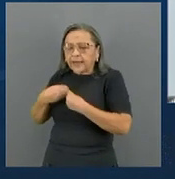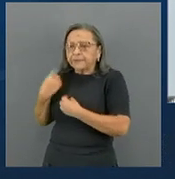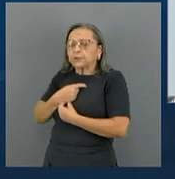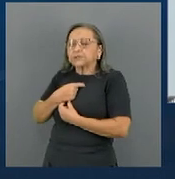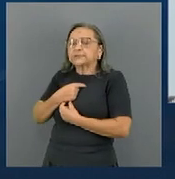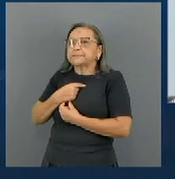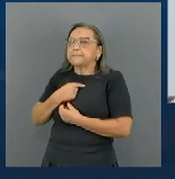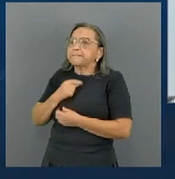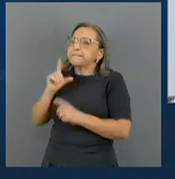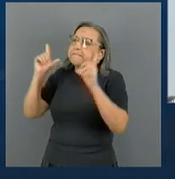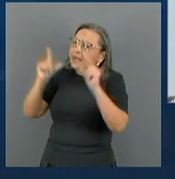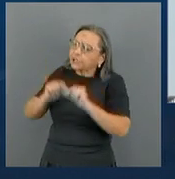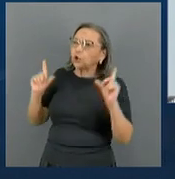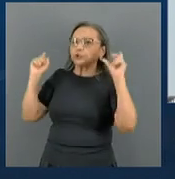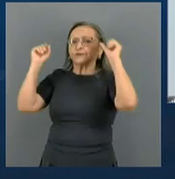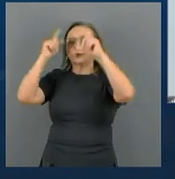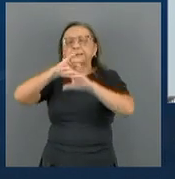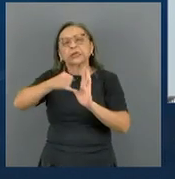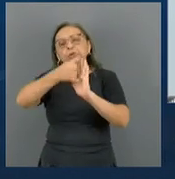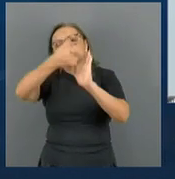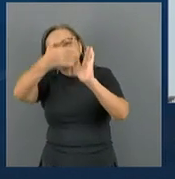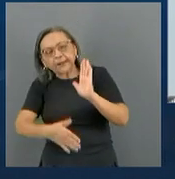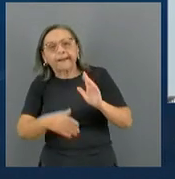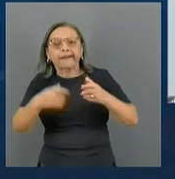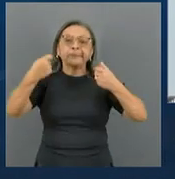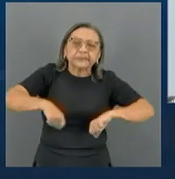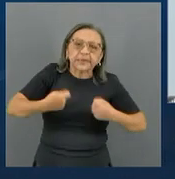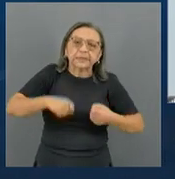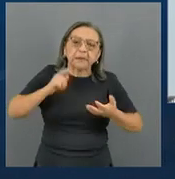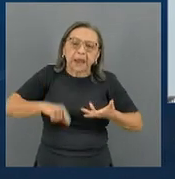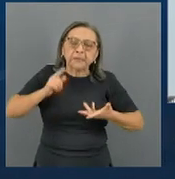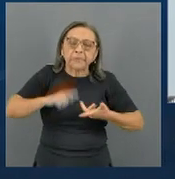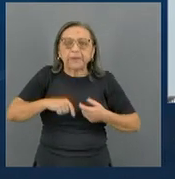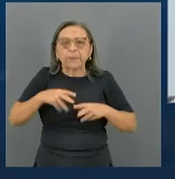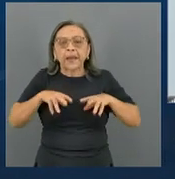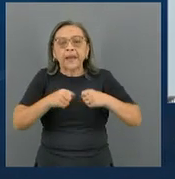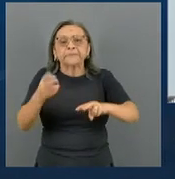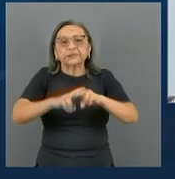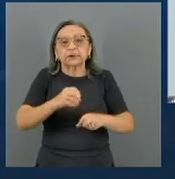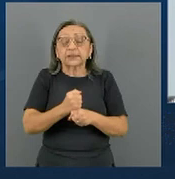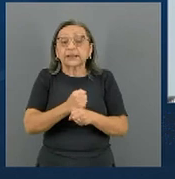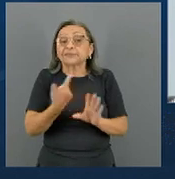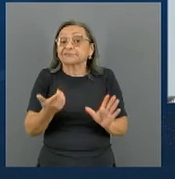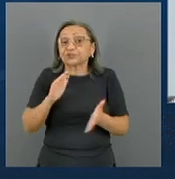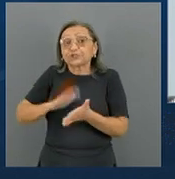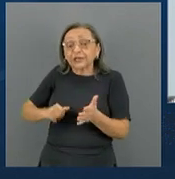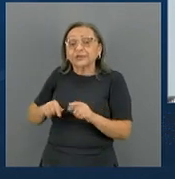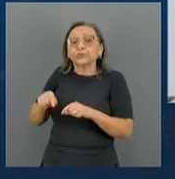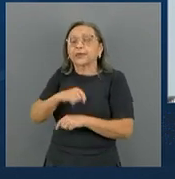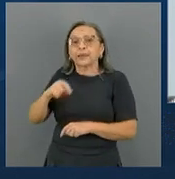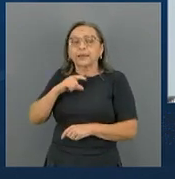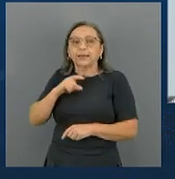dificuldade menor a justificar a necessidade de uma prisão cautelar, afastando-se aí